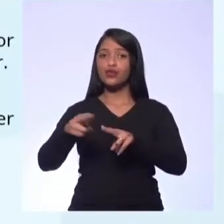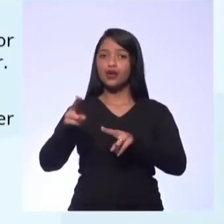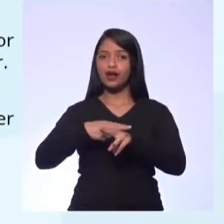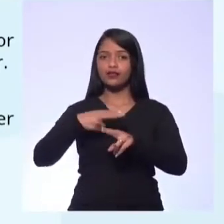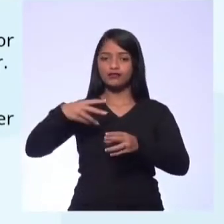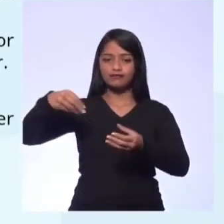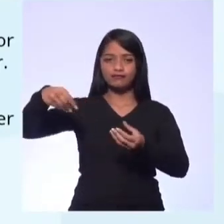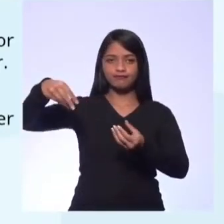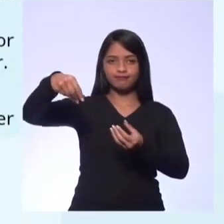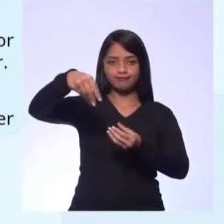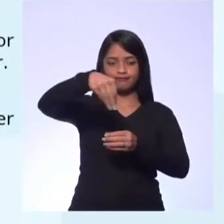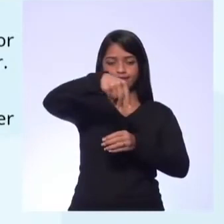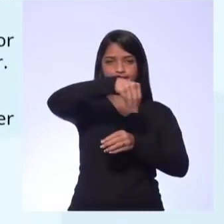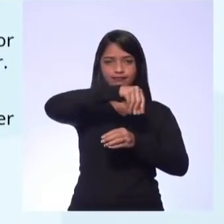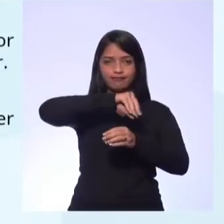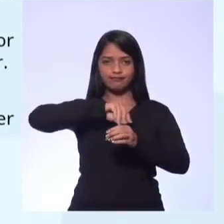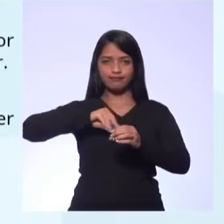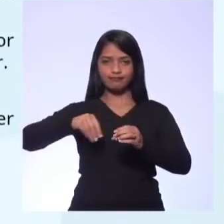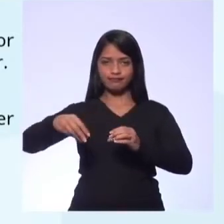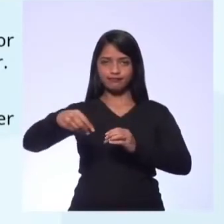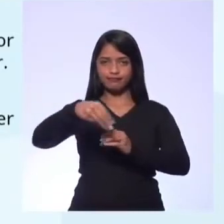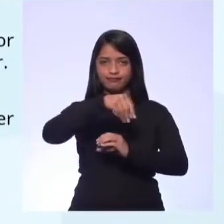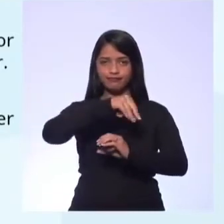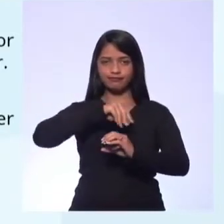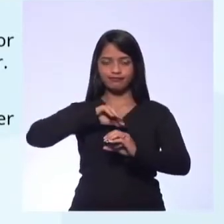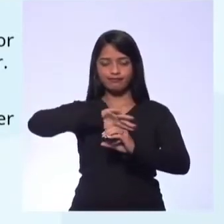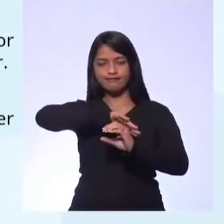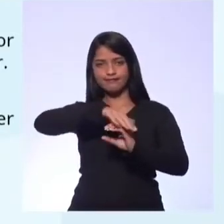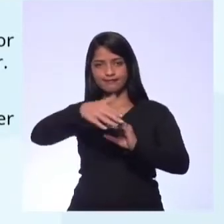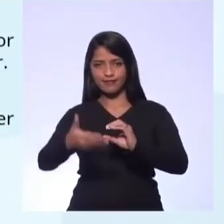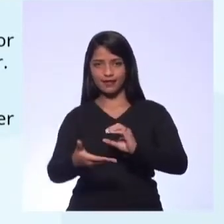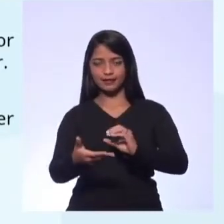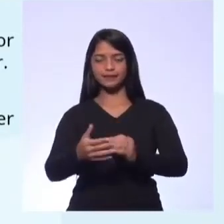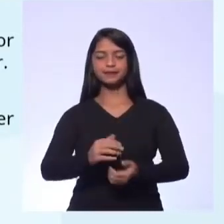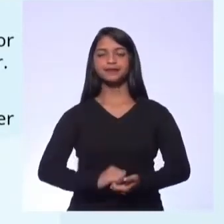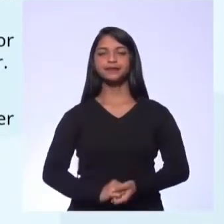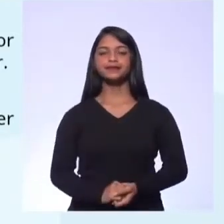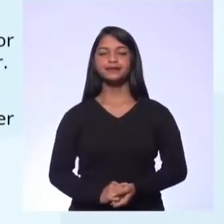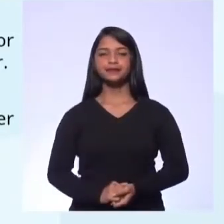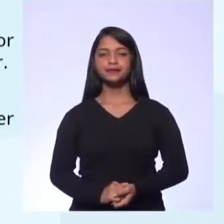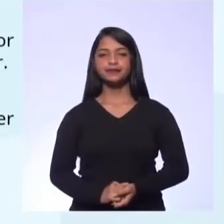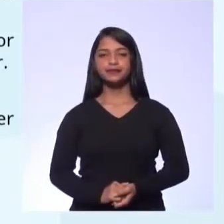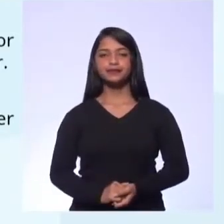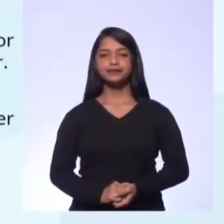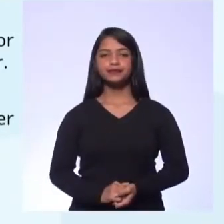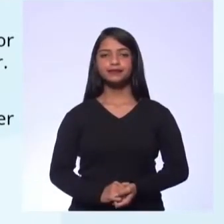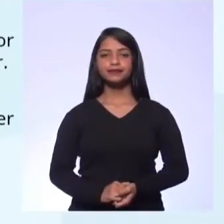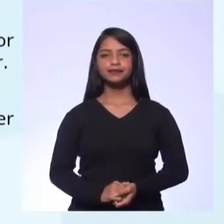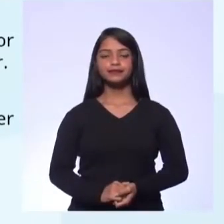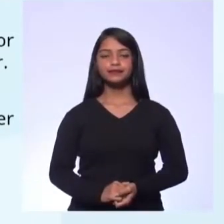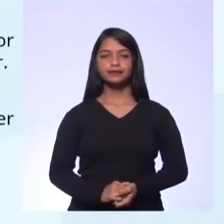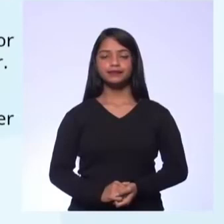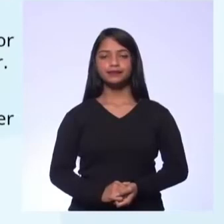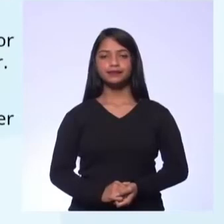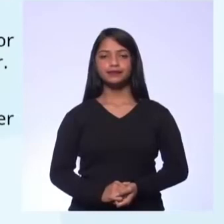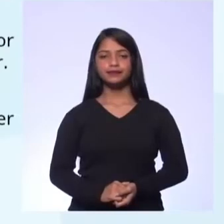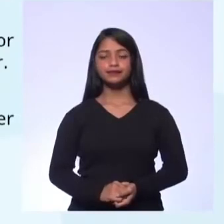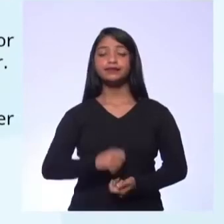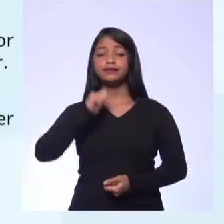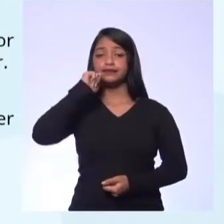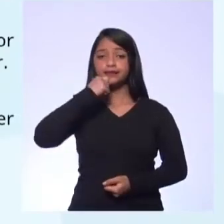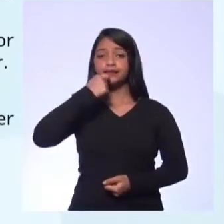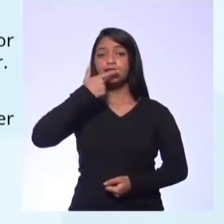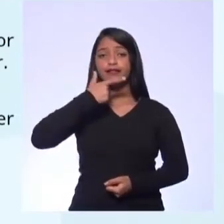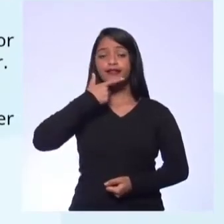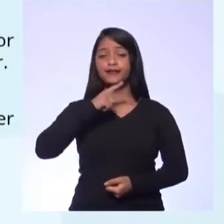chocolate, covering the outside layer. cobrindo a camada externa. Pão de queijo is a small, Pão de